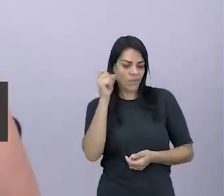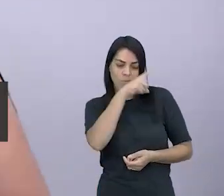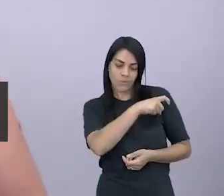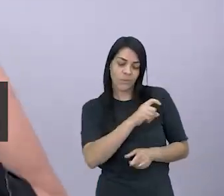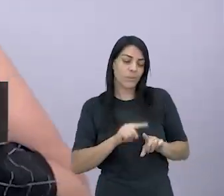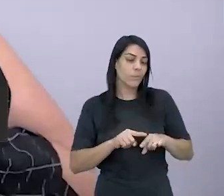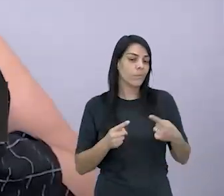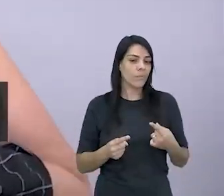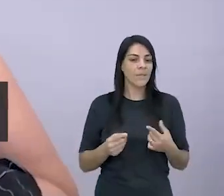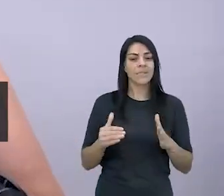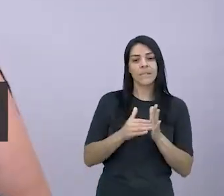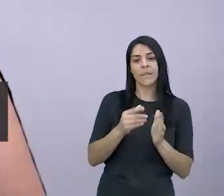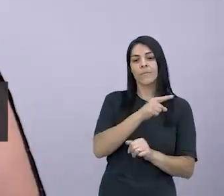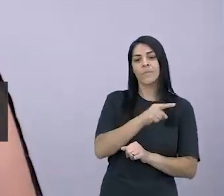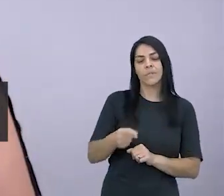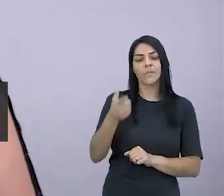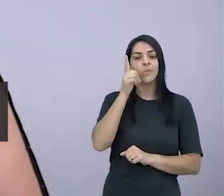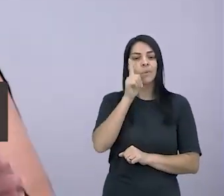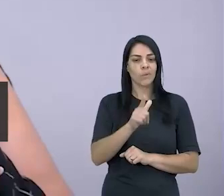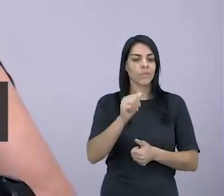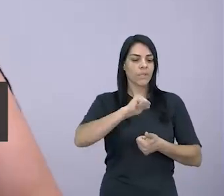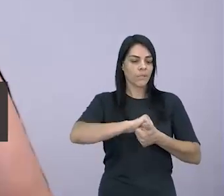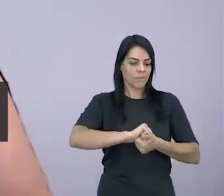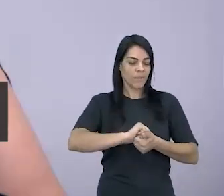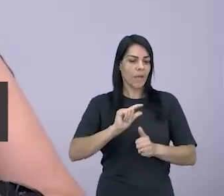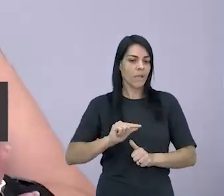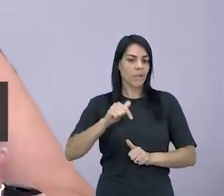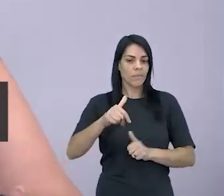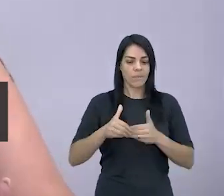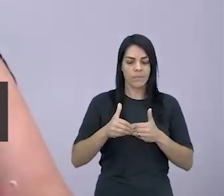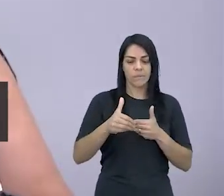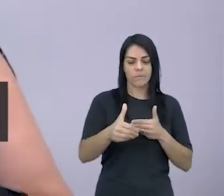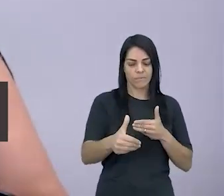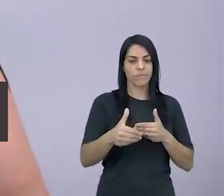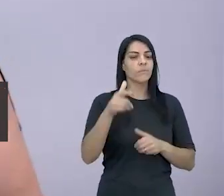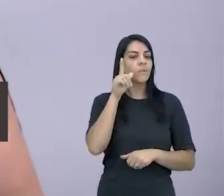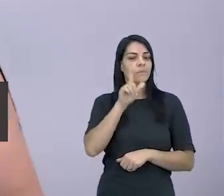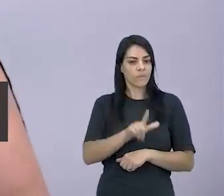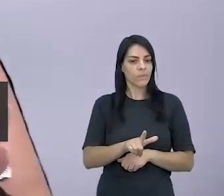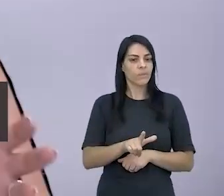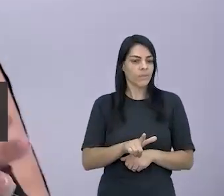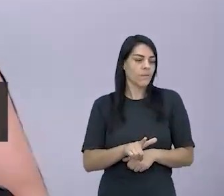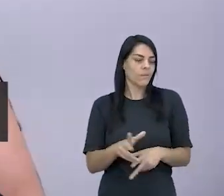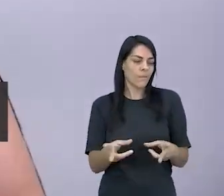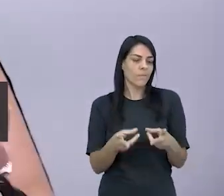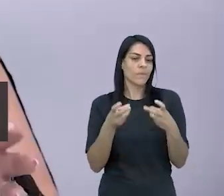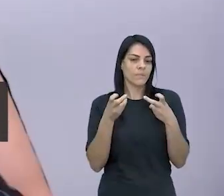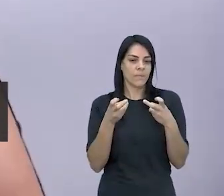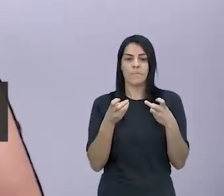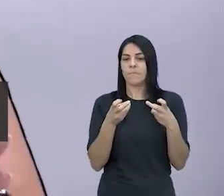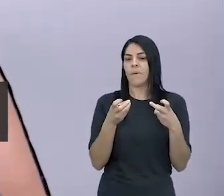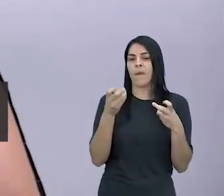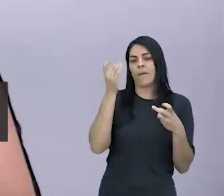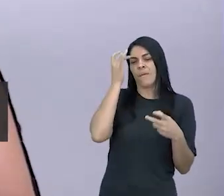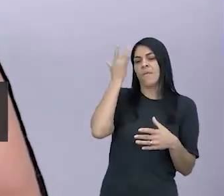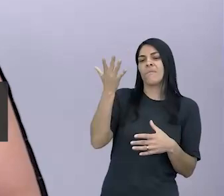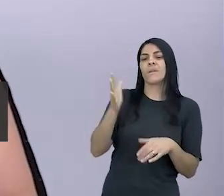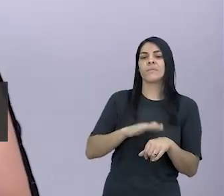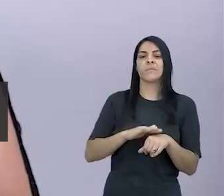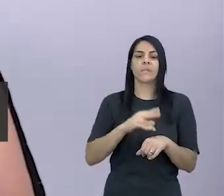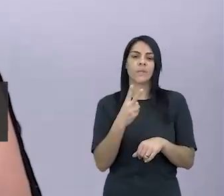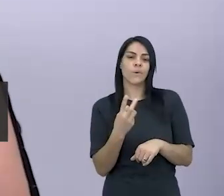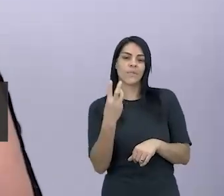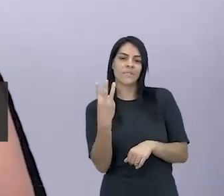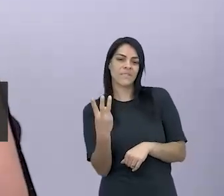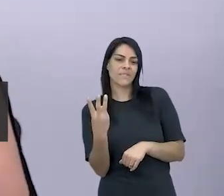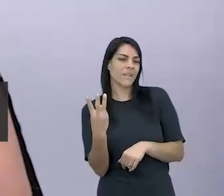até você conseguir se adequar. A partir do momento que você conseguir, você vai ver como é fácil fazer 2, 3 tipos de prova. Às vezes,